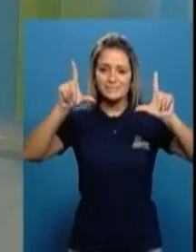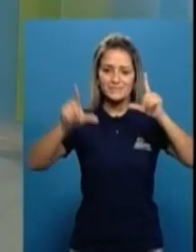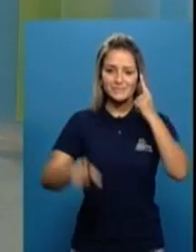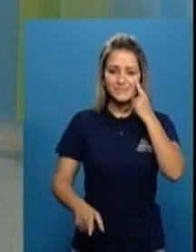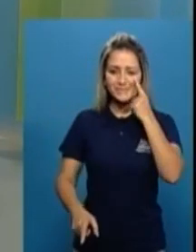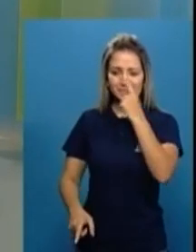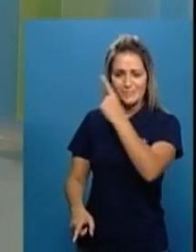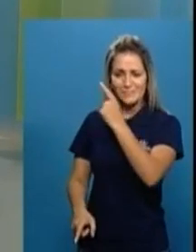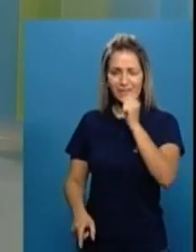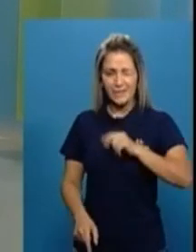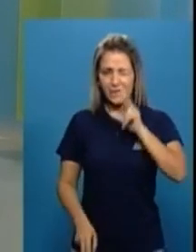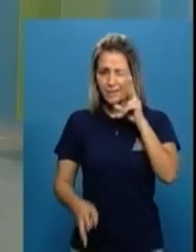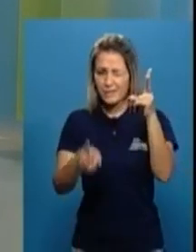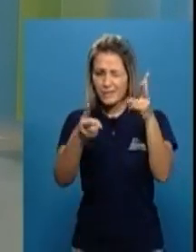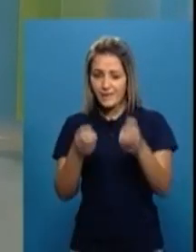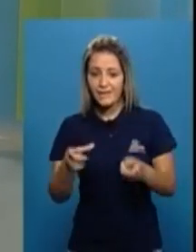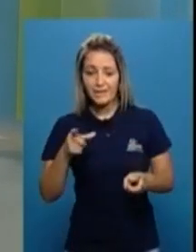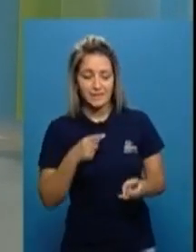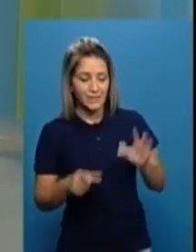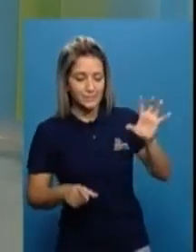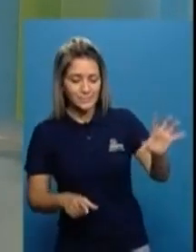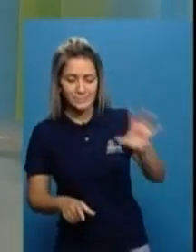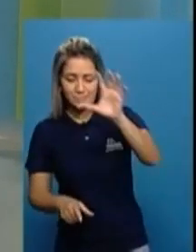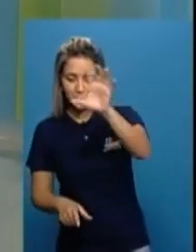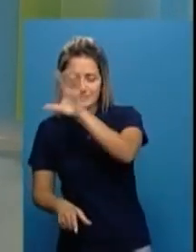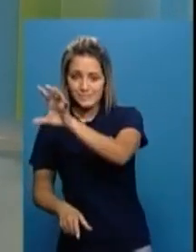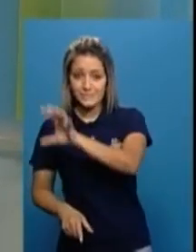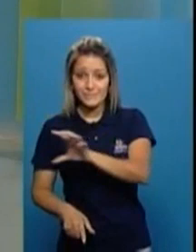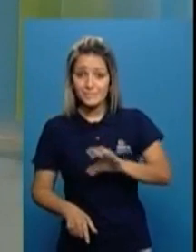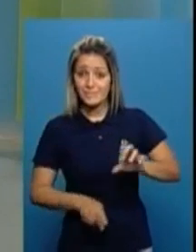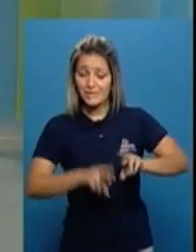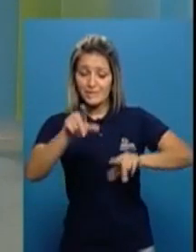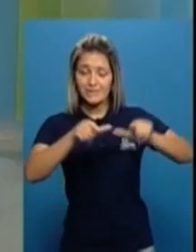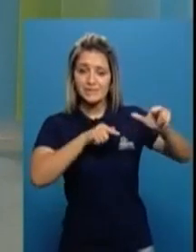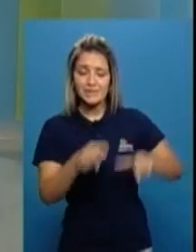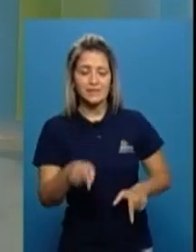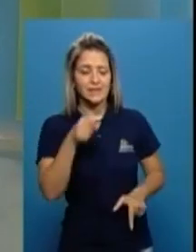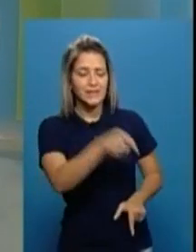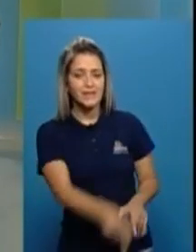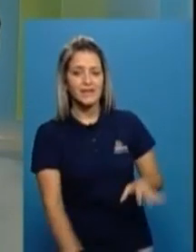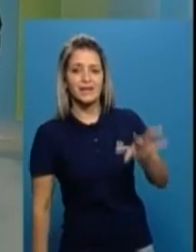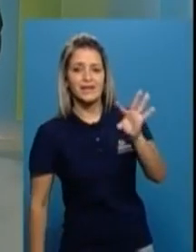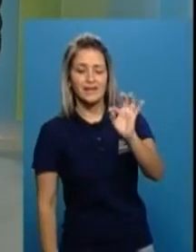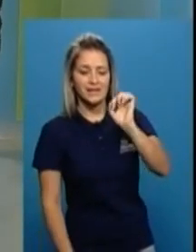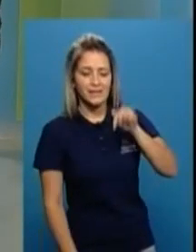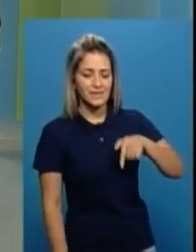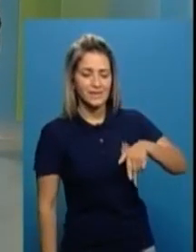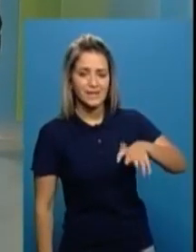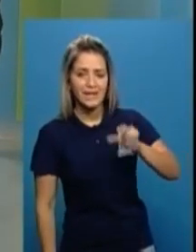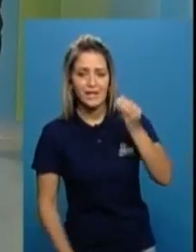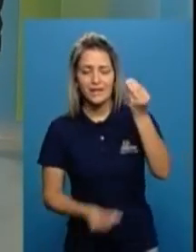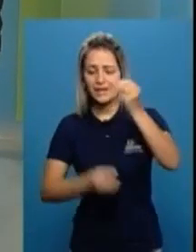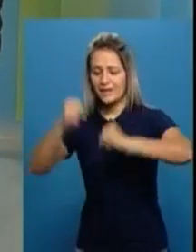esquema. Temos vários blocos diferentes de trabalho, tanques, tornos, equipamentos,